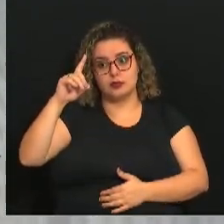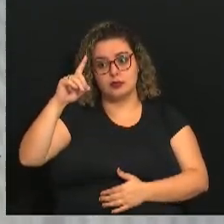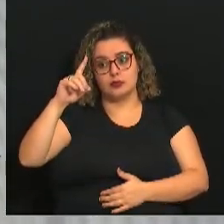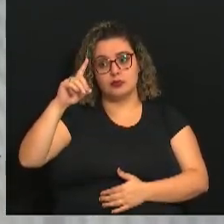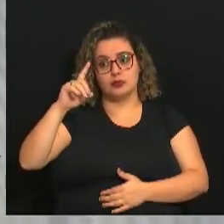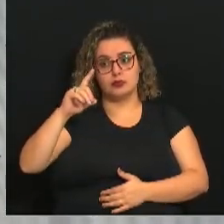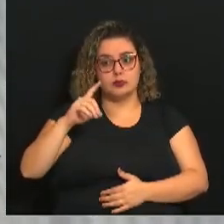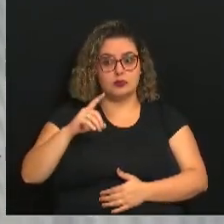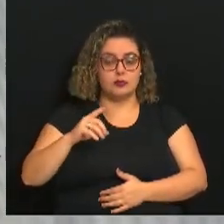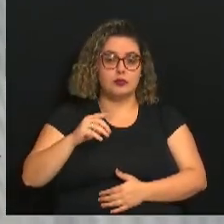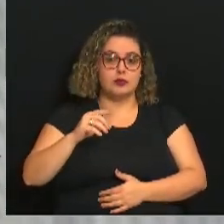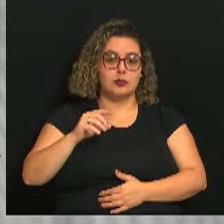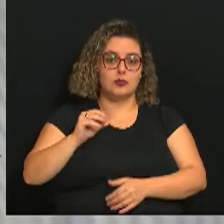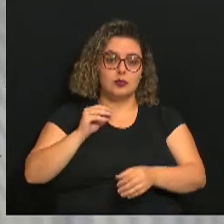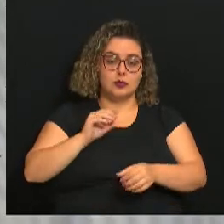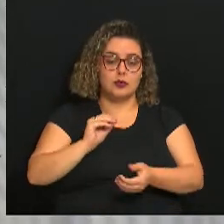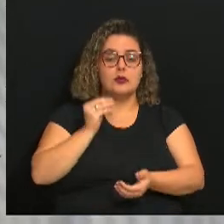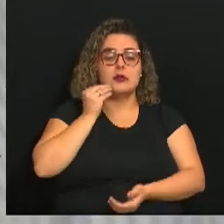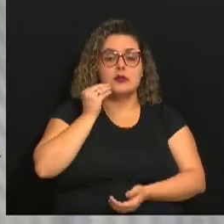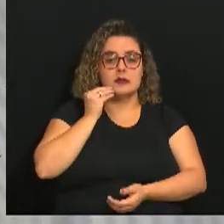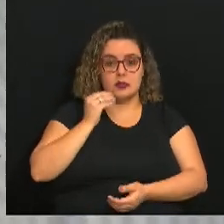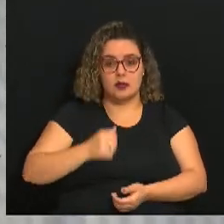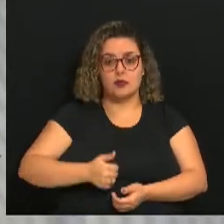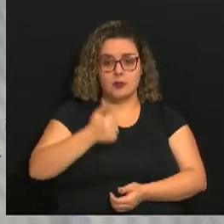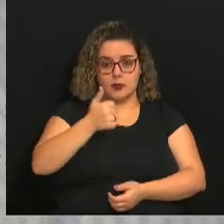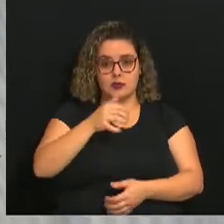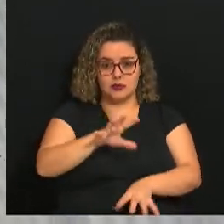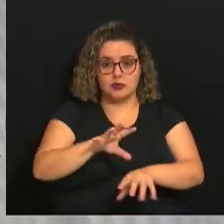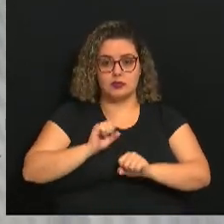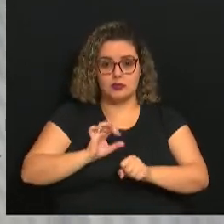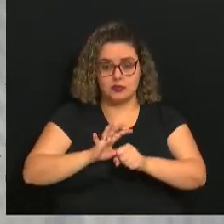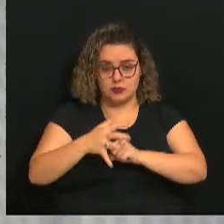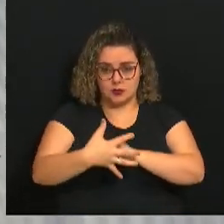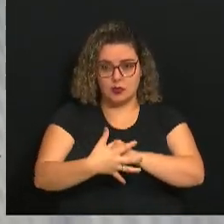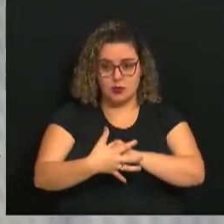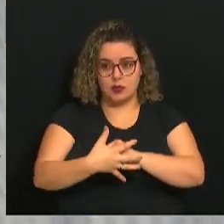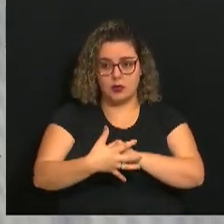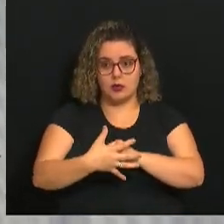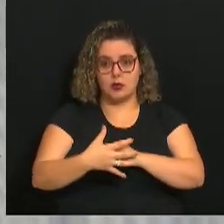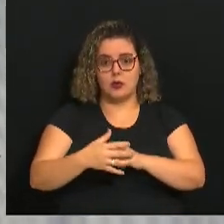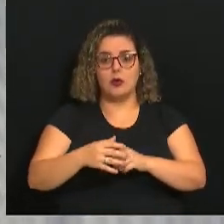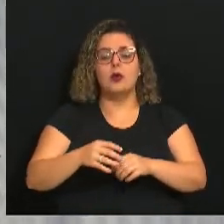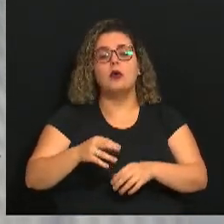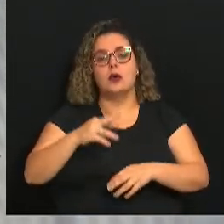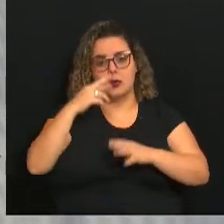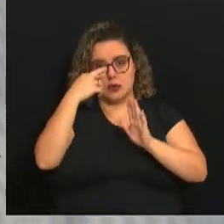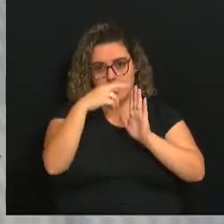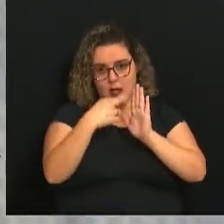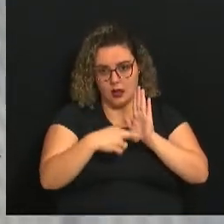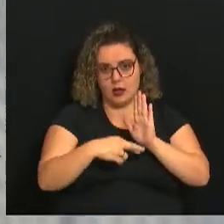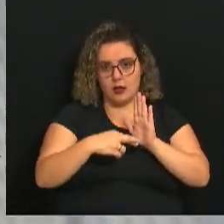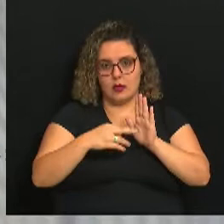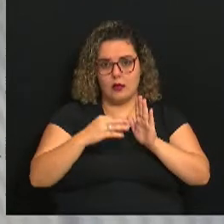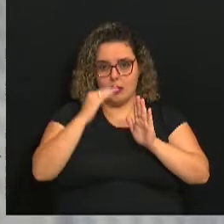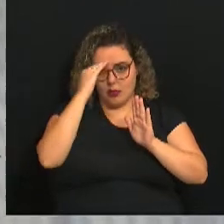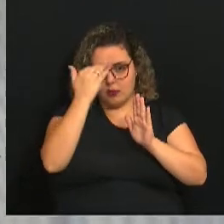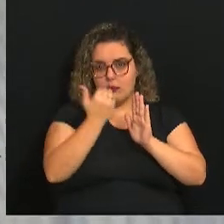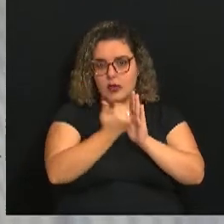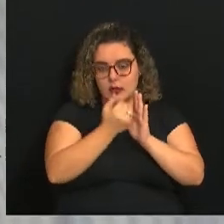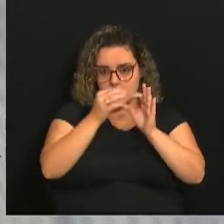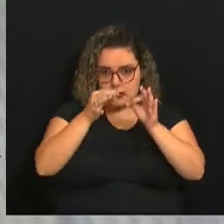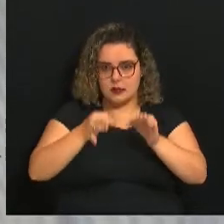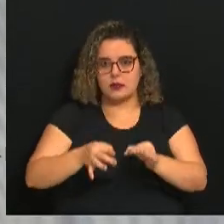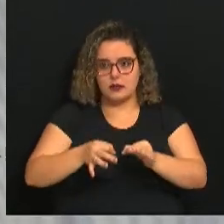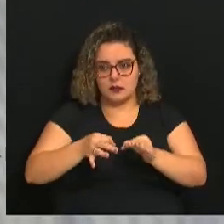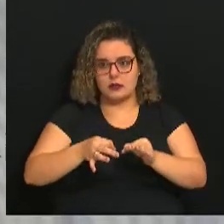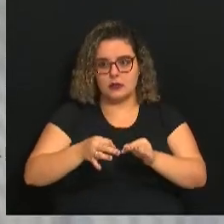por ter testado positivo para a Covid, últimos dias ainda de isolamento, cumprindo o protocolo de maneira muito rígida, estou fazendo isso aqui da minha